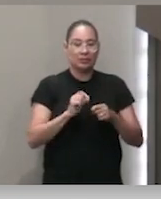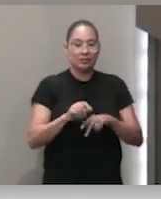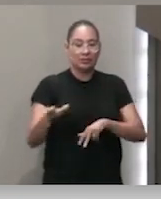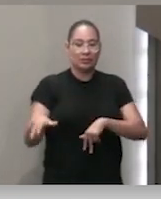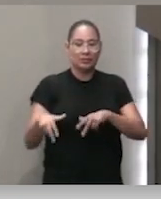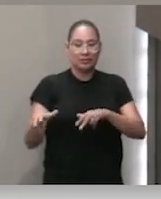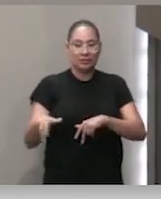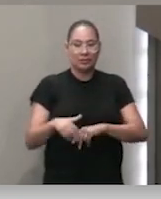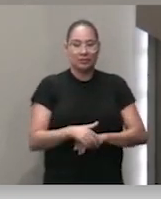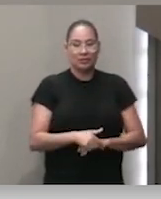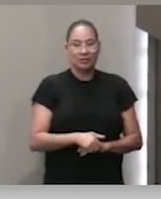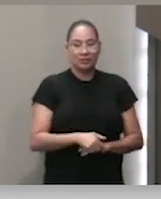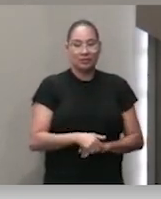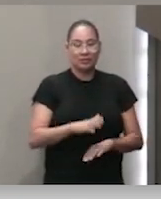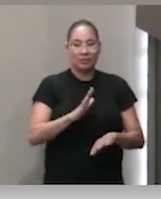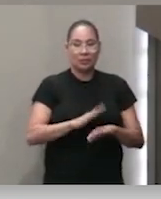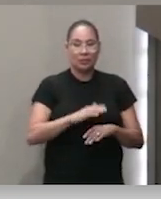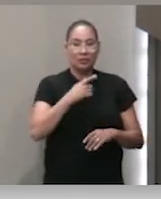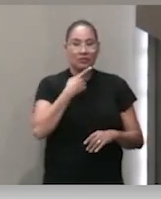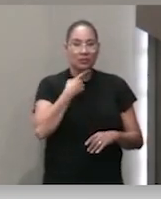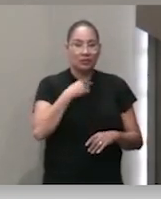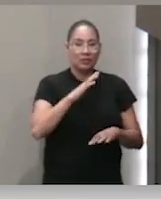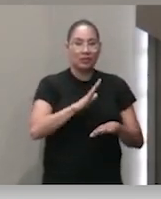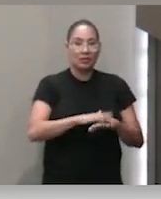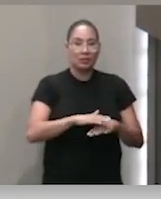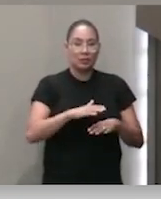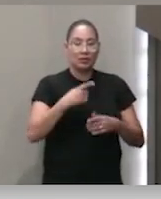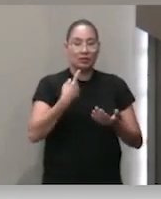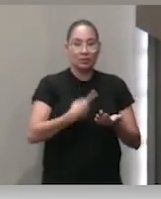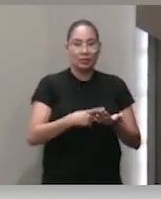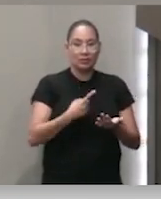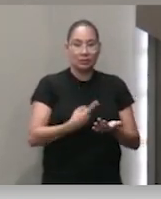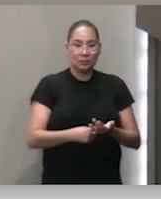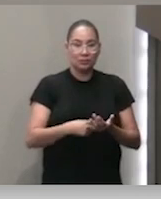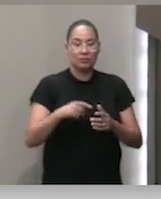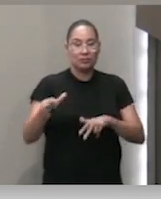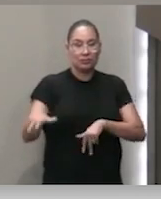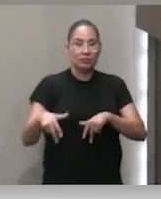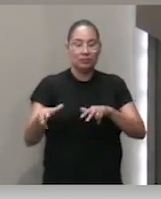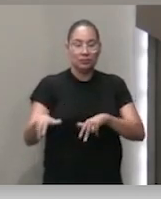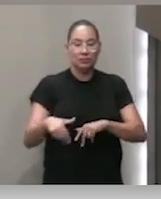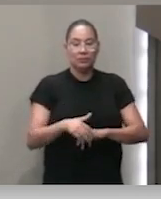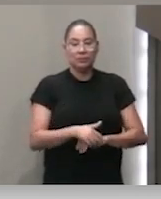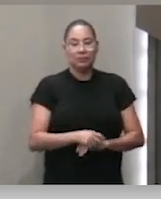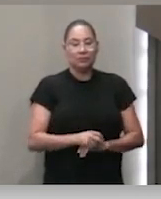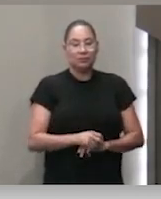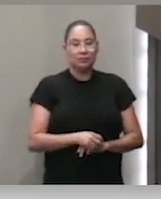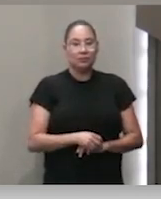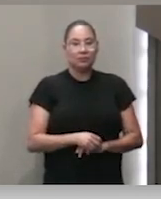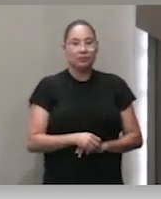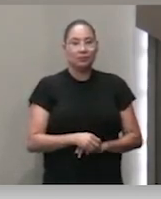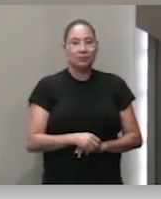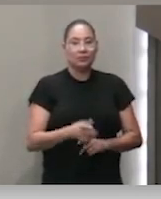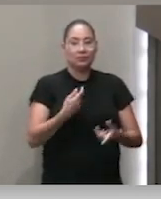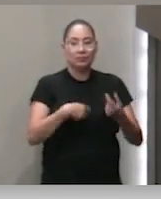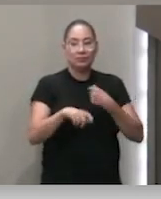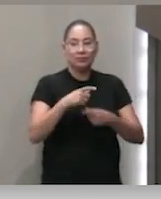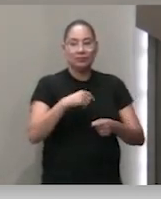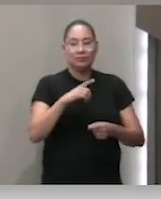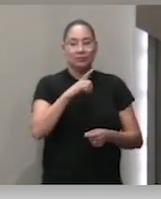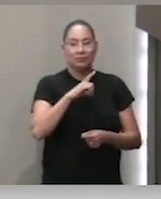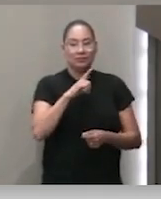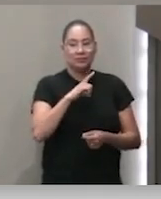desta vez com mais vontade, com mais determinação, com mais comprometimento com o nosso interior, né? Então, a administração municipal tem